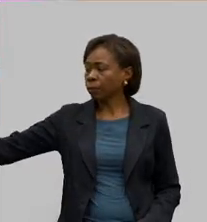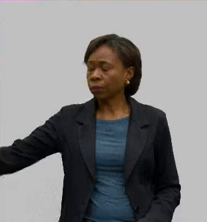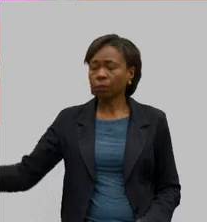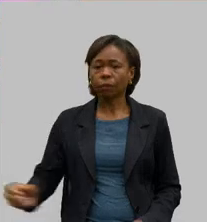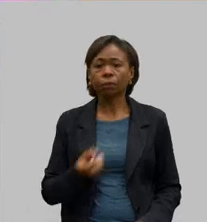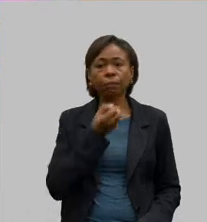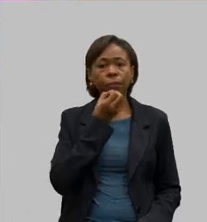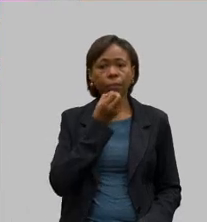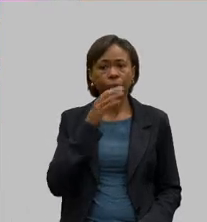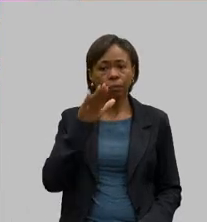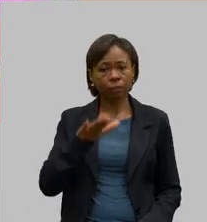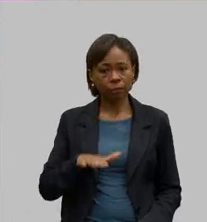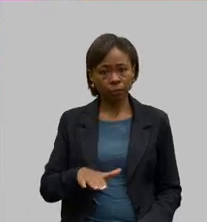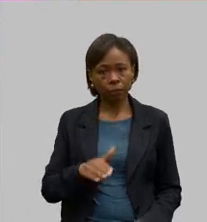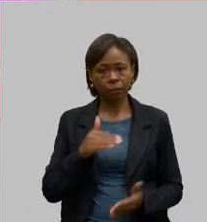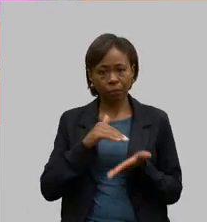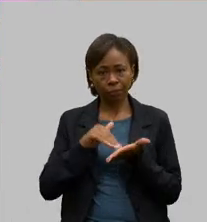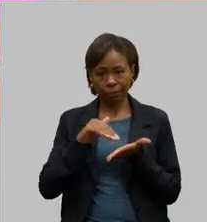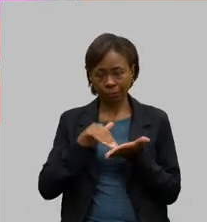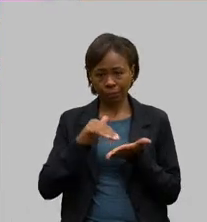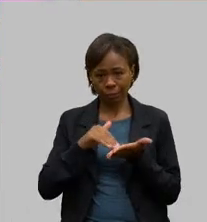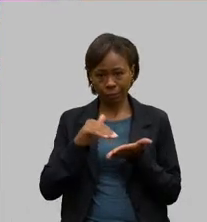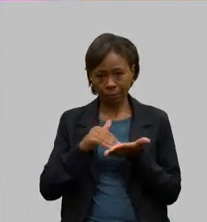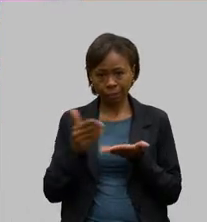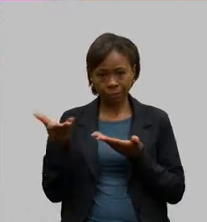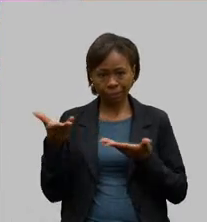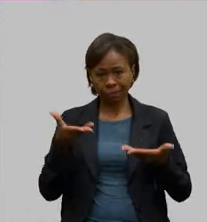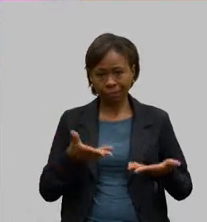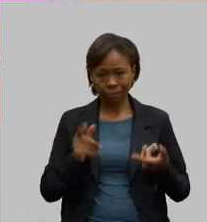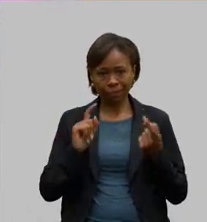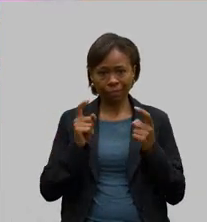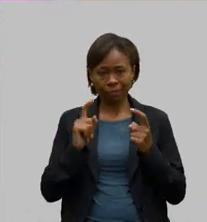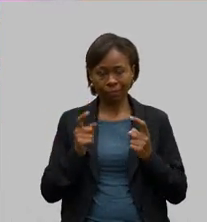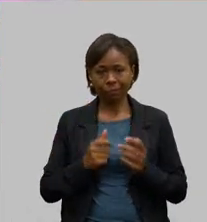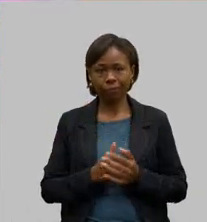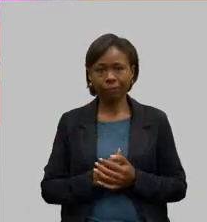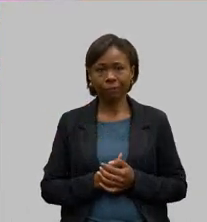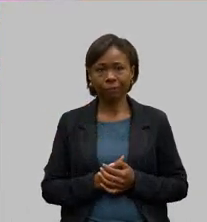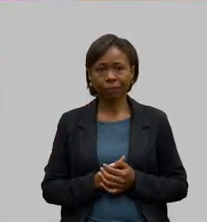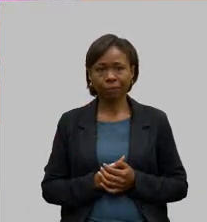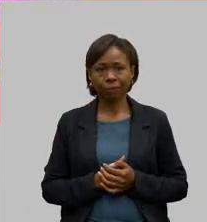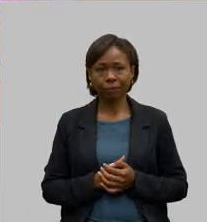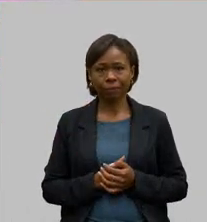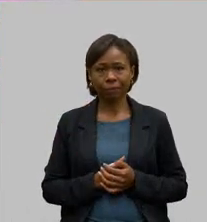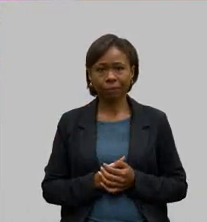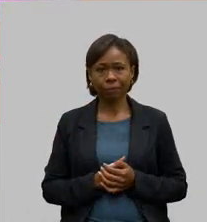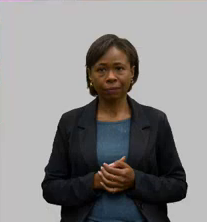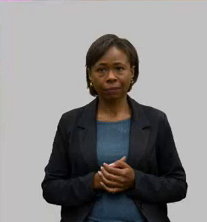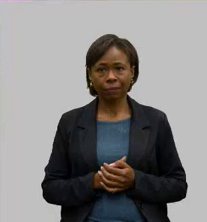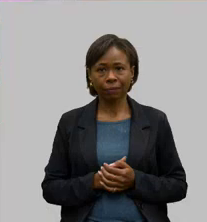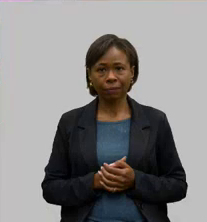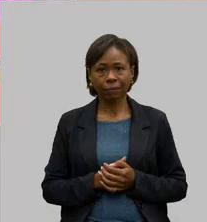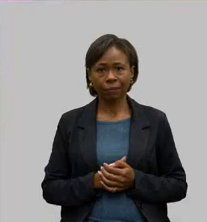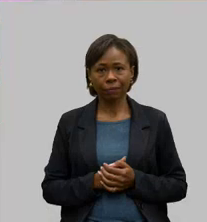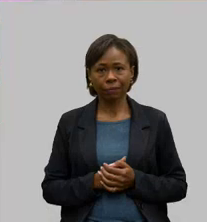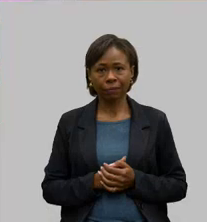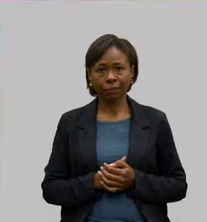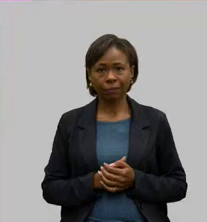a essa reunião da fiscalização Obrigado eh Olá